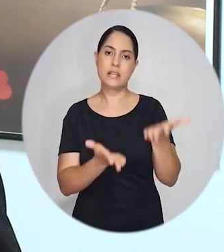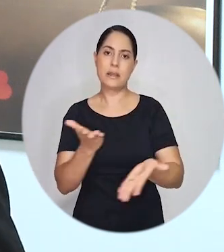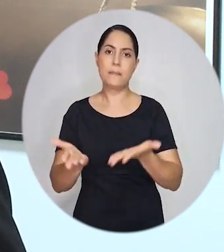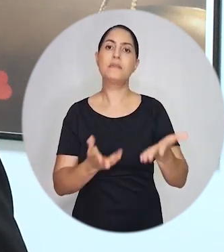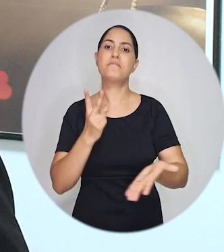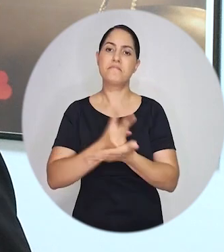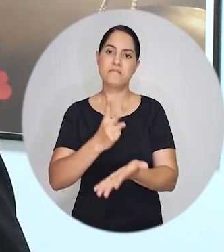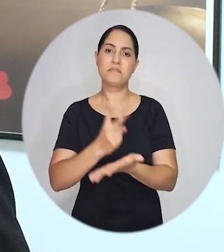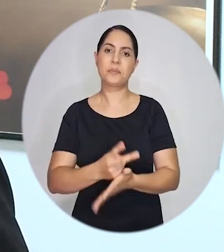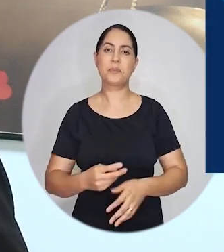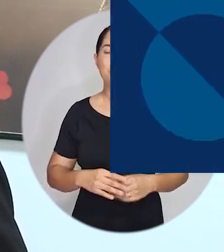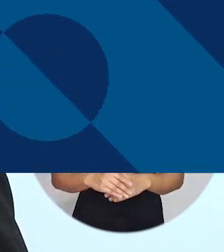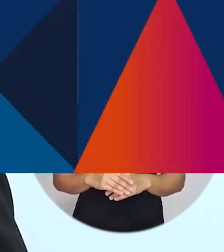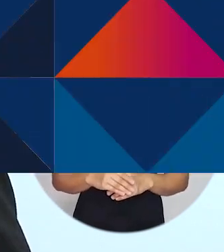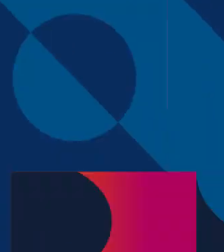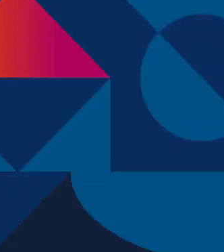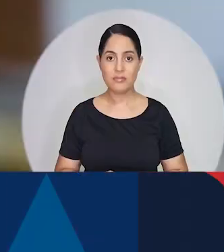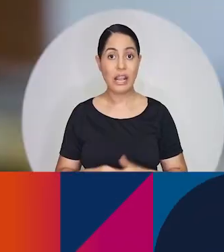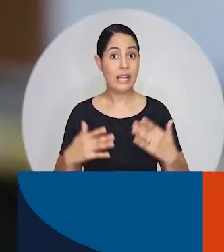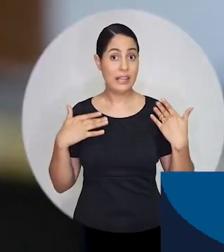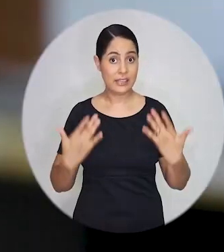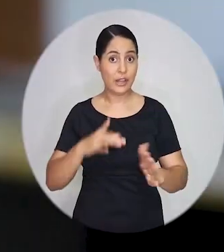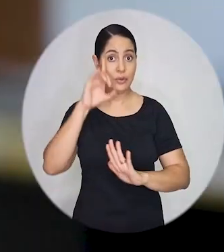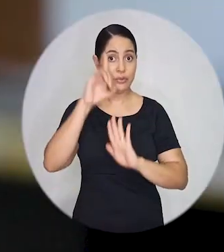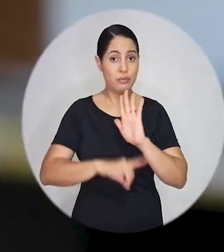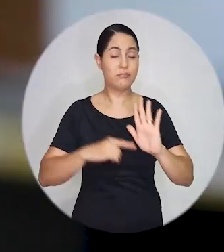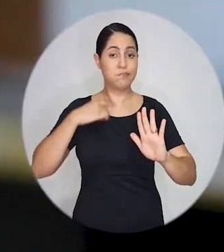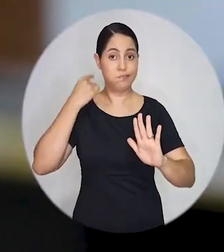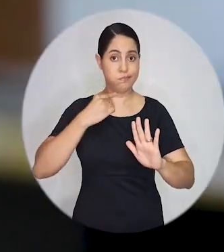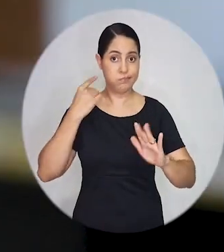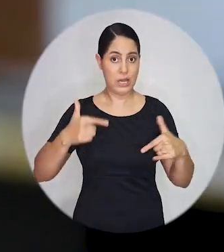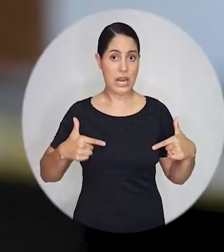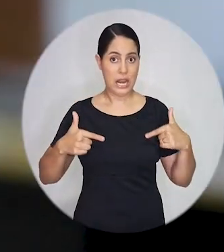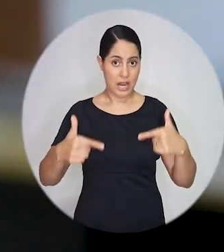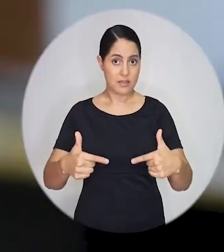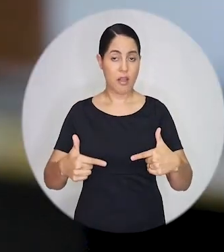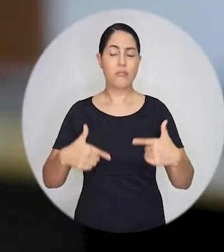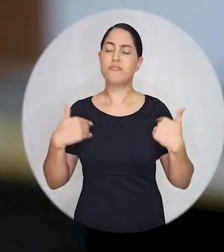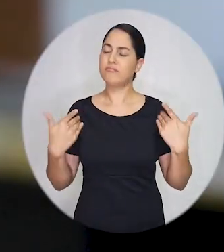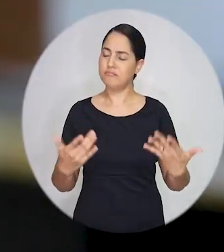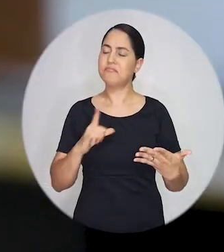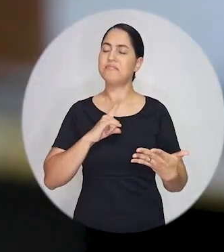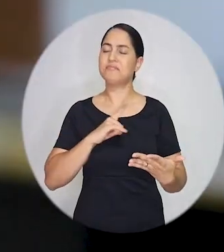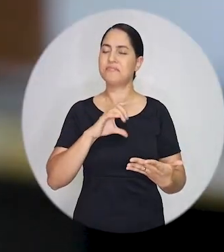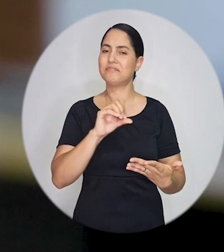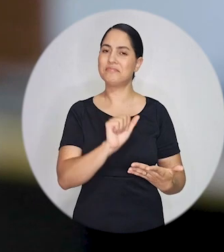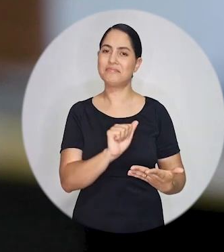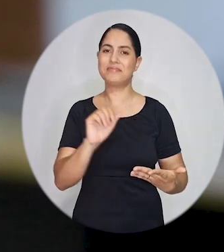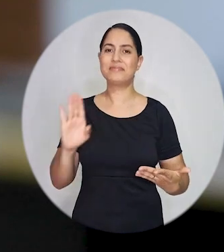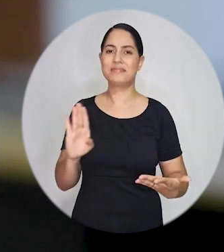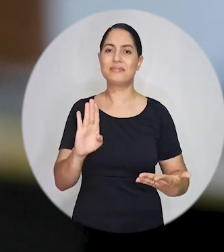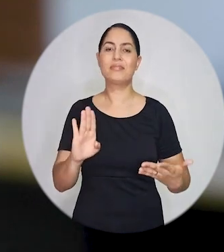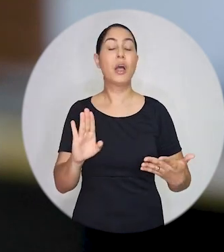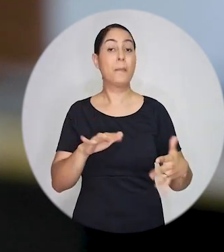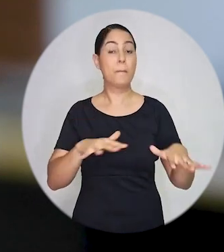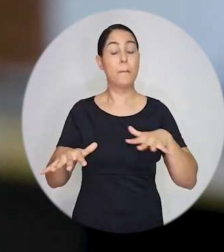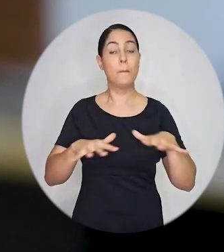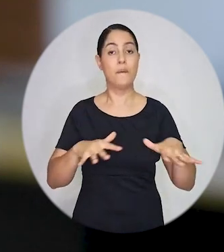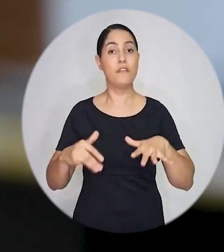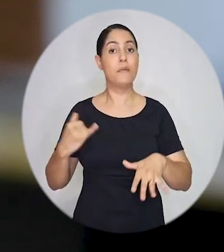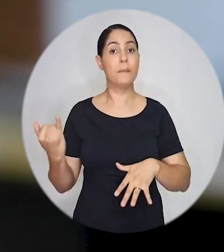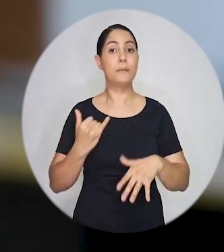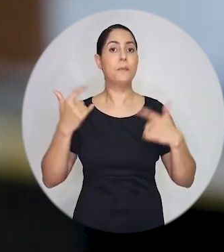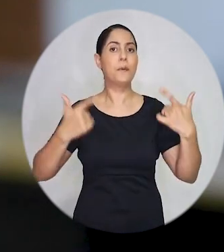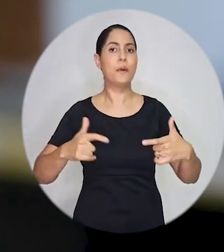aos profissionais que aqui atuam. Em mais uma medida de defesa das prerrogativas da advocacia, a Ordem dos Advogados